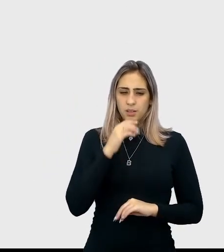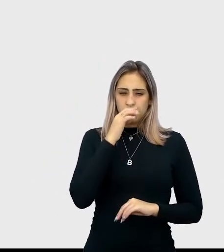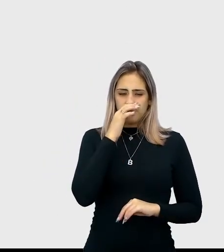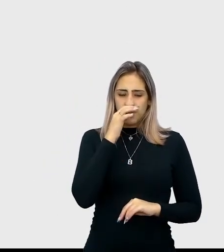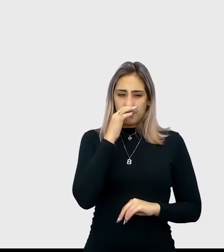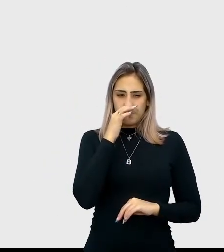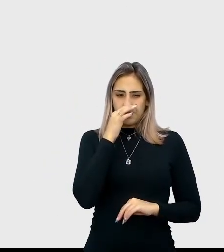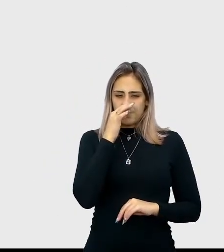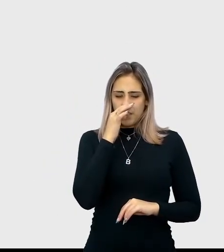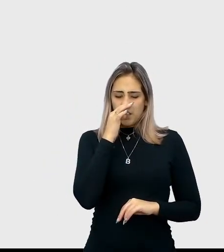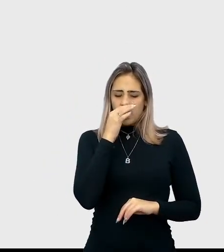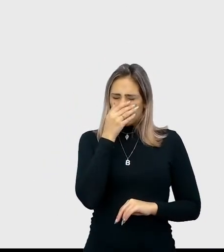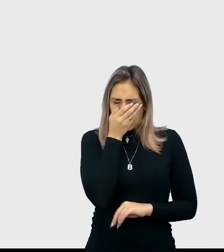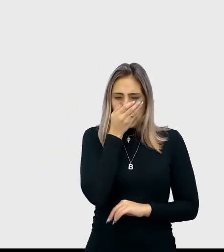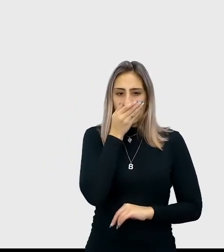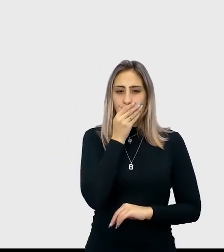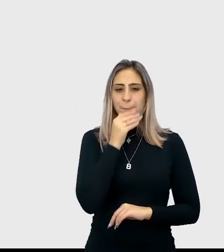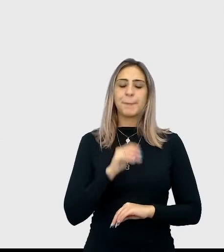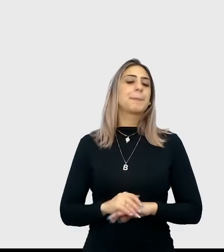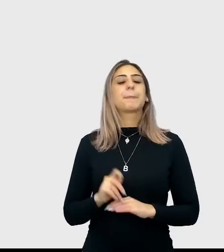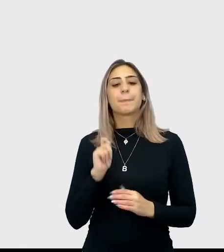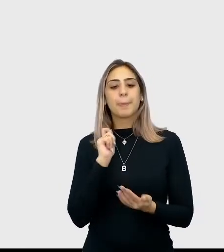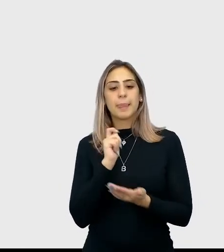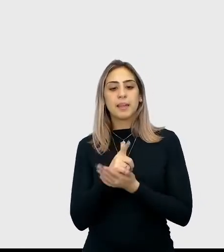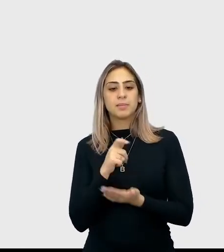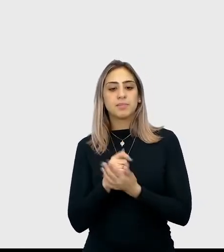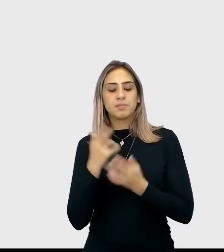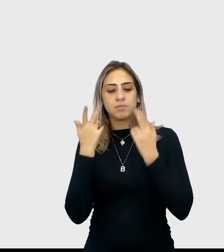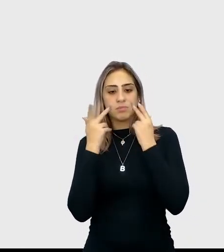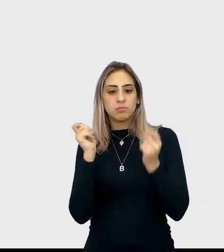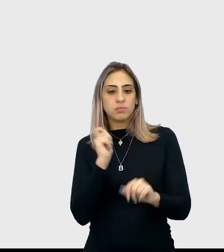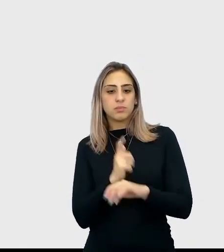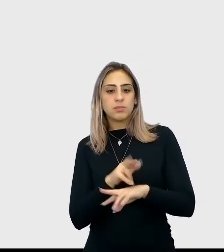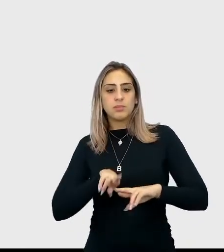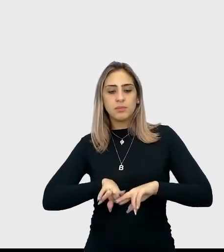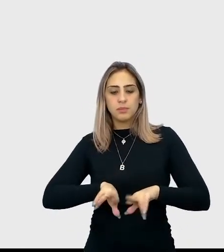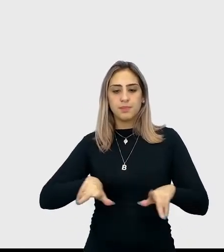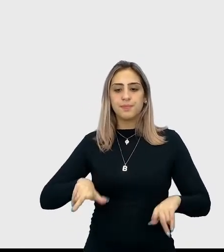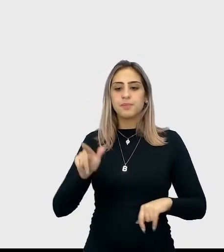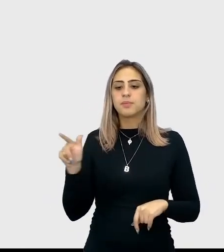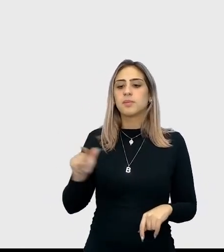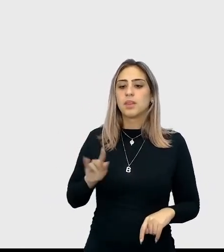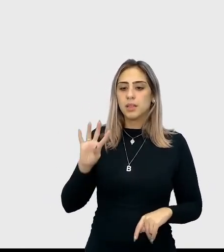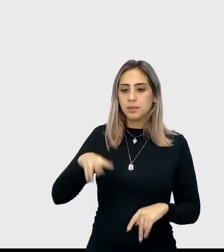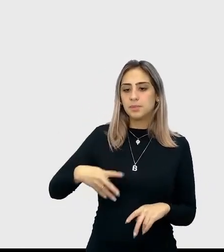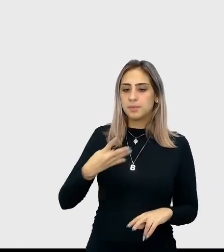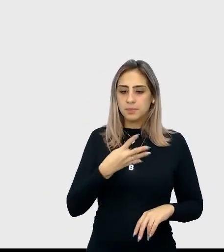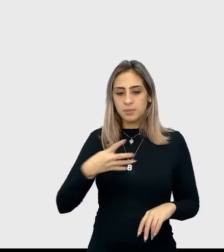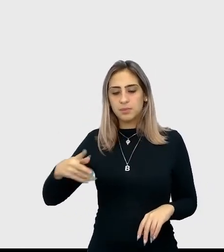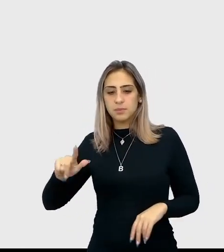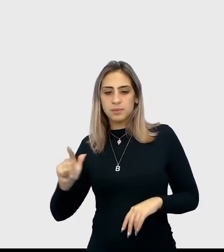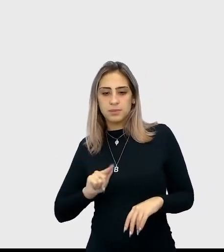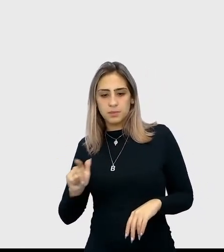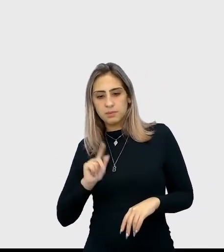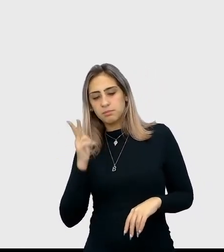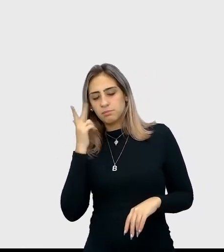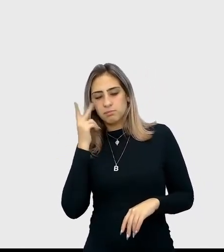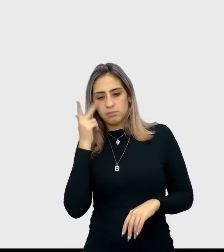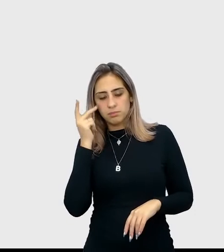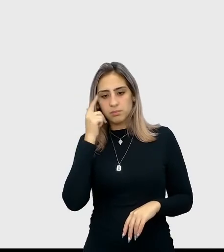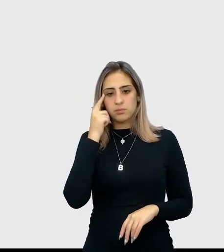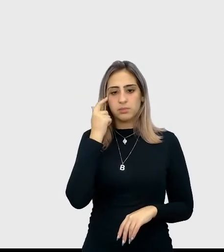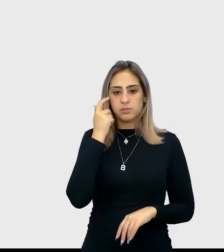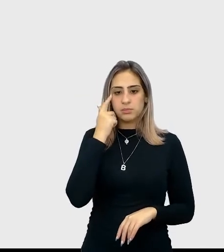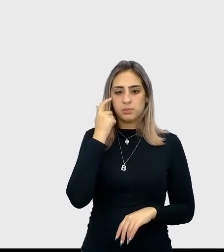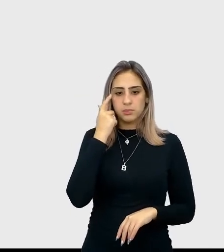sistema de pagamento, o sistema de amortização de pagamento variável, tem a tabela, tem a amortização aqui